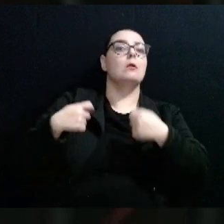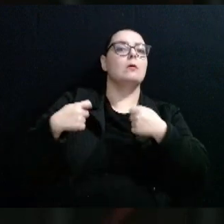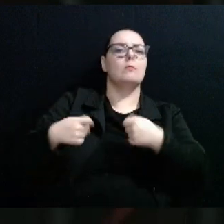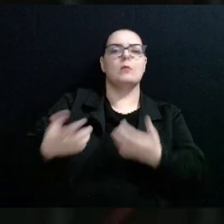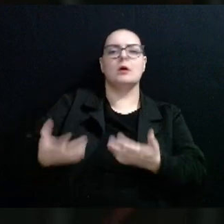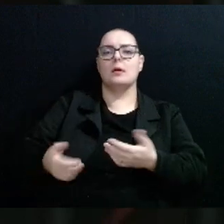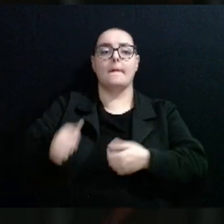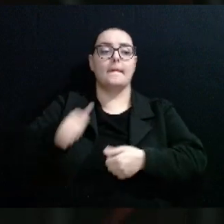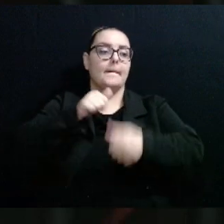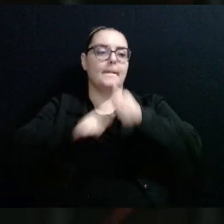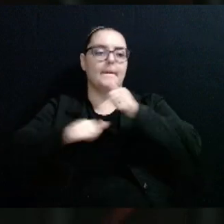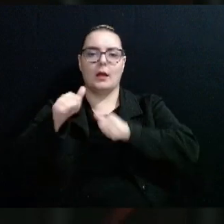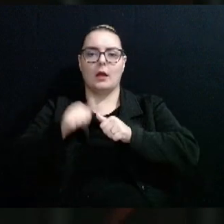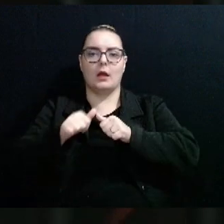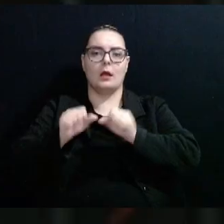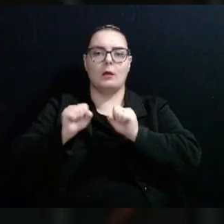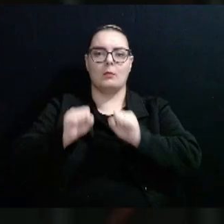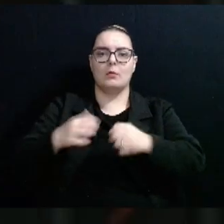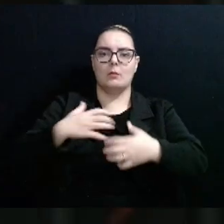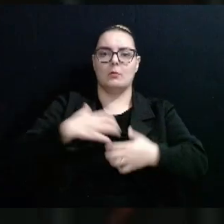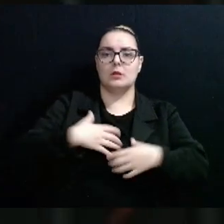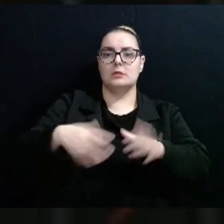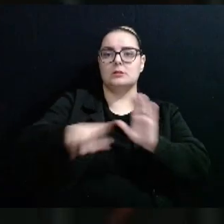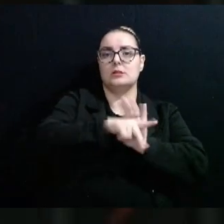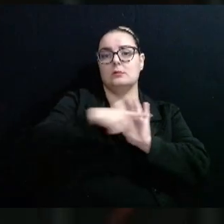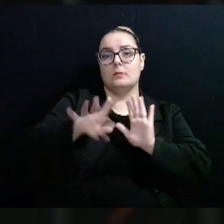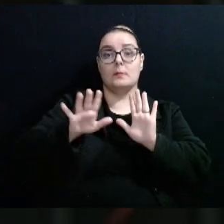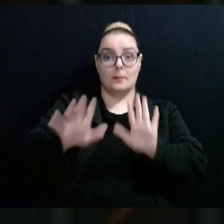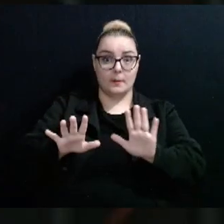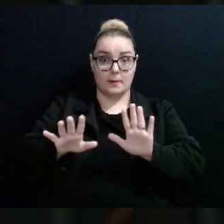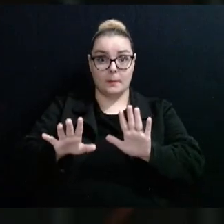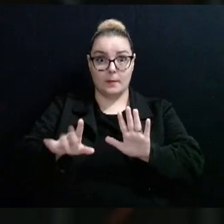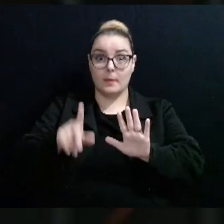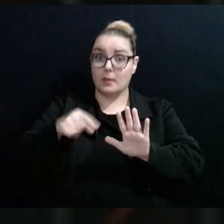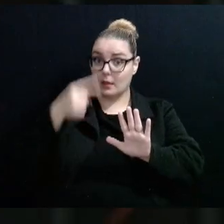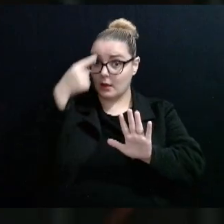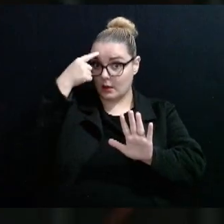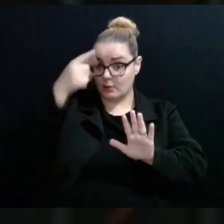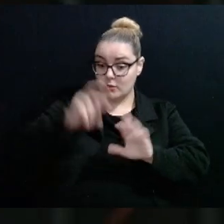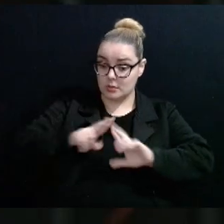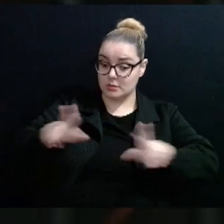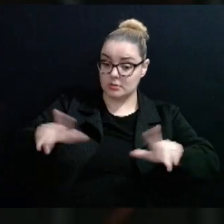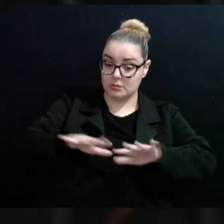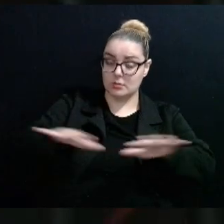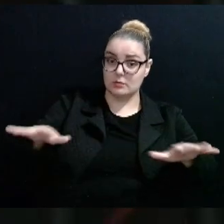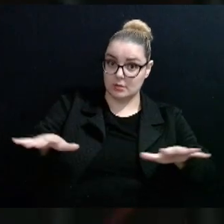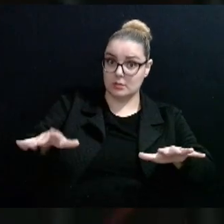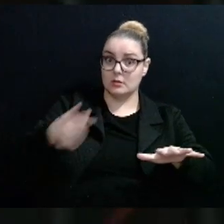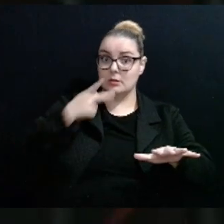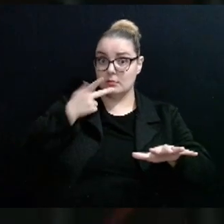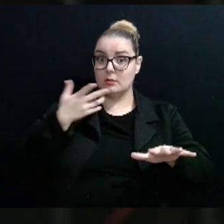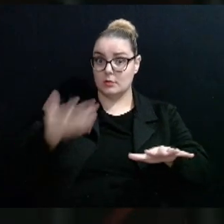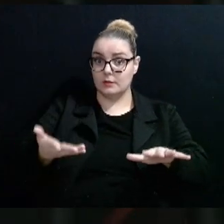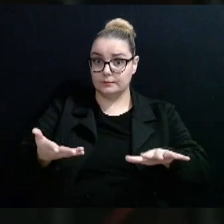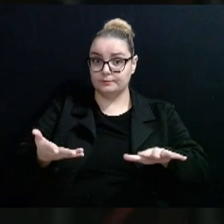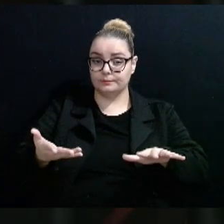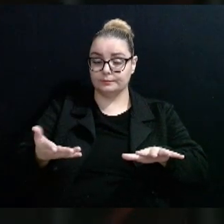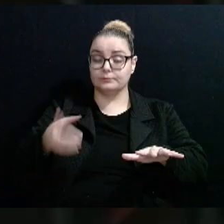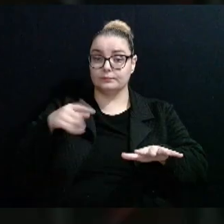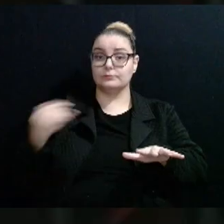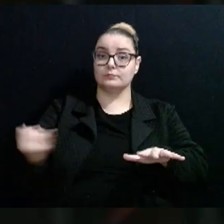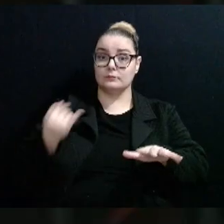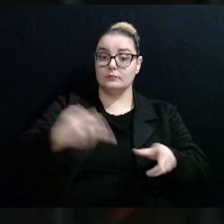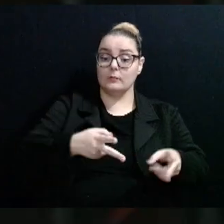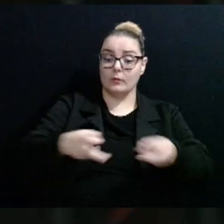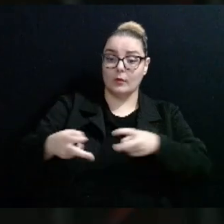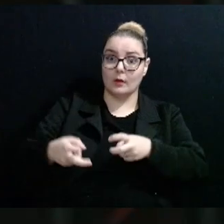para pertencer. Essa é a importância da gente falar sobre isso. E é interessante perceber como muitas vezes